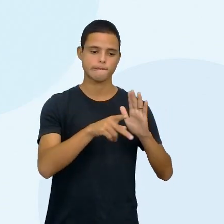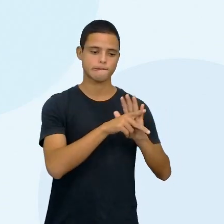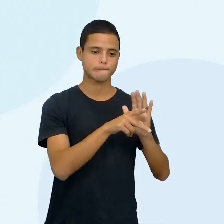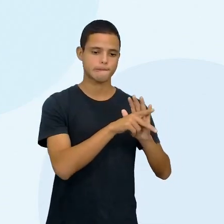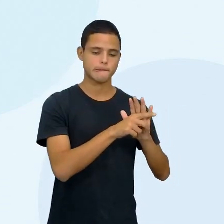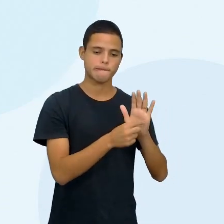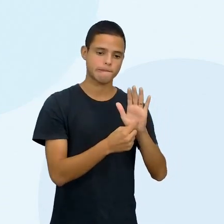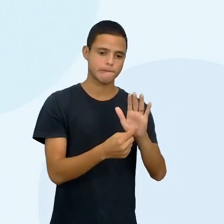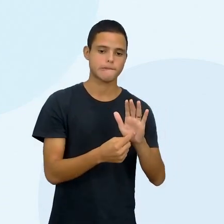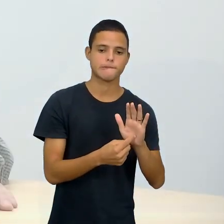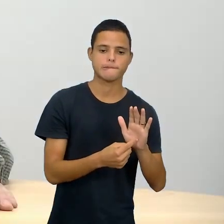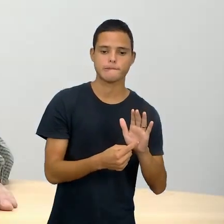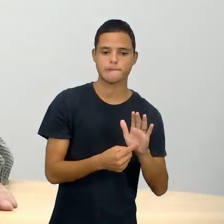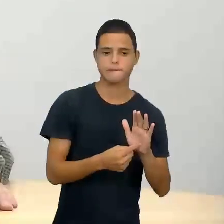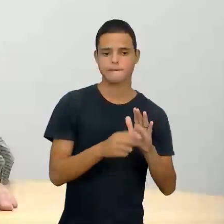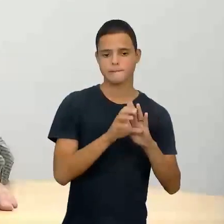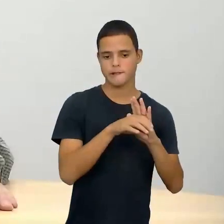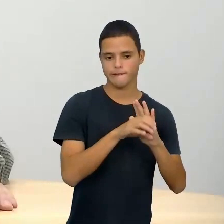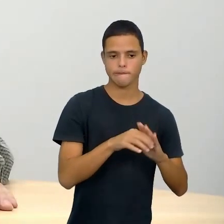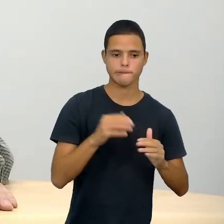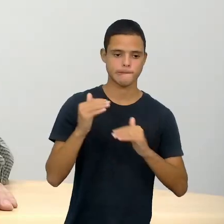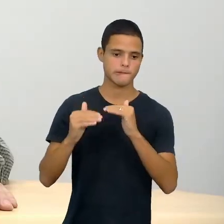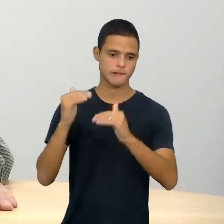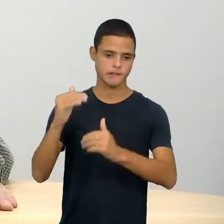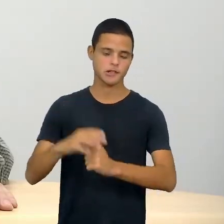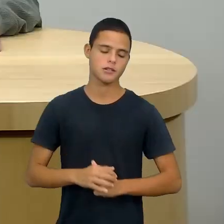determinado indicador ou descritor de desempenho.